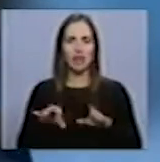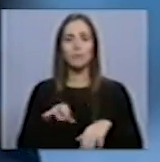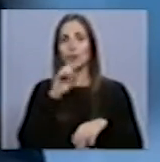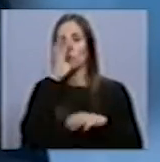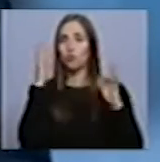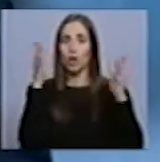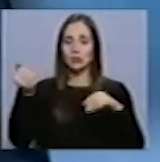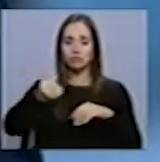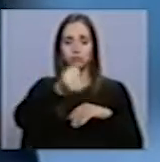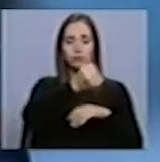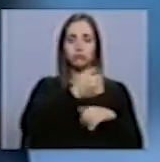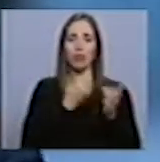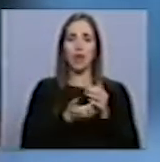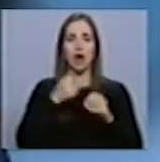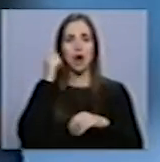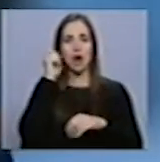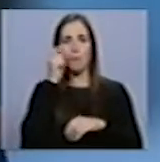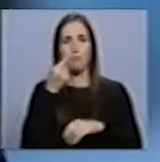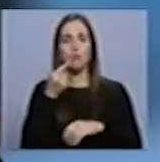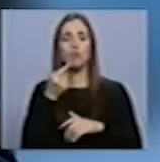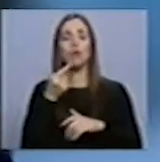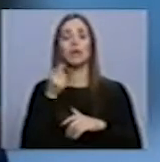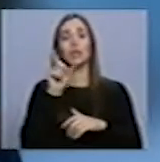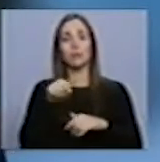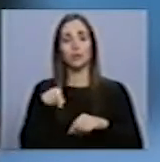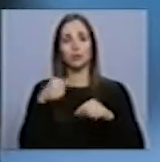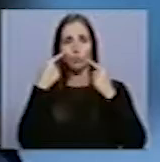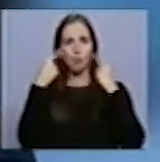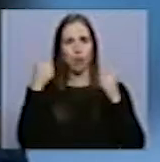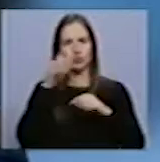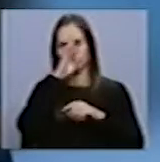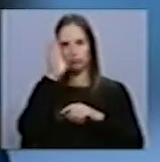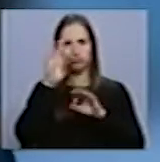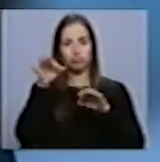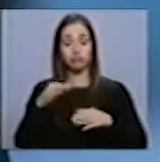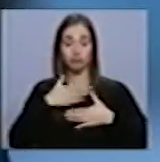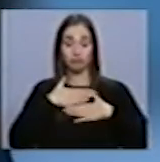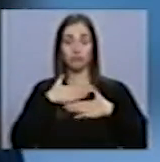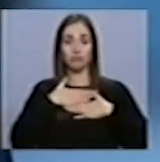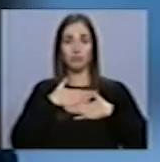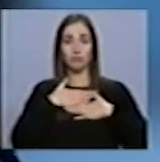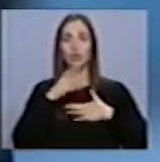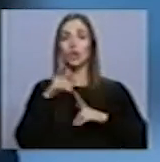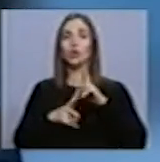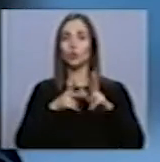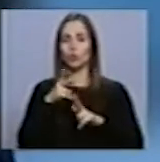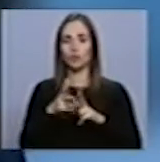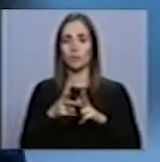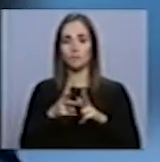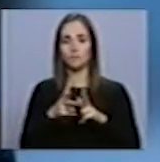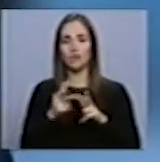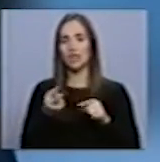rápida da própria floresta e isso é uma demonstração inequívoca pelo menos do meu lado do que a indústria não está